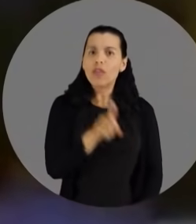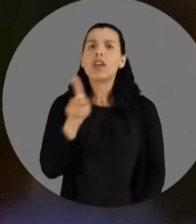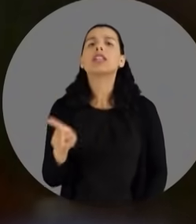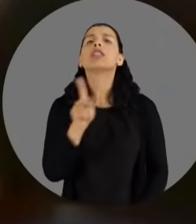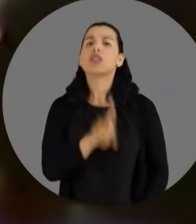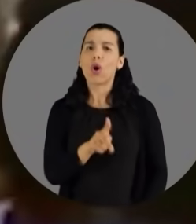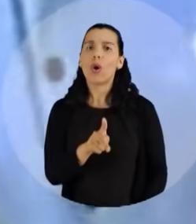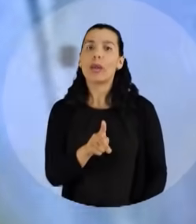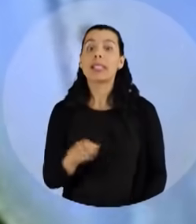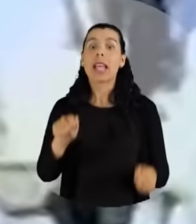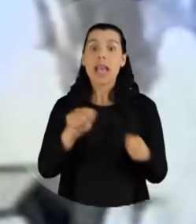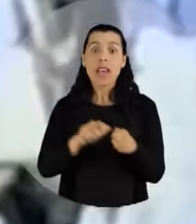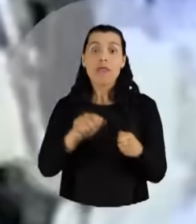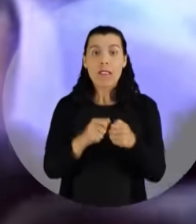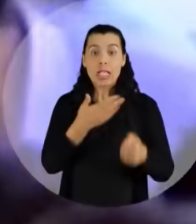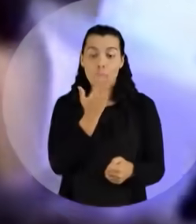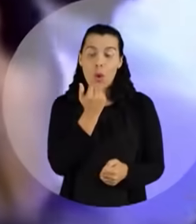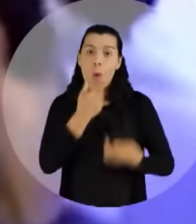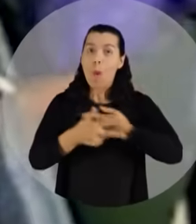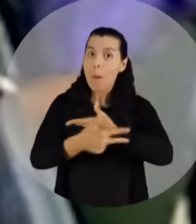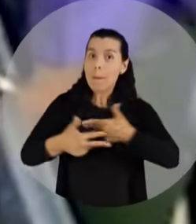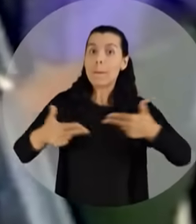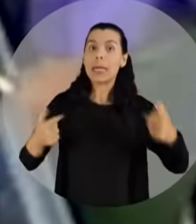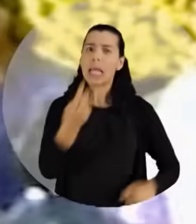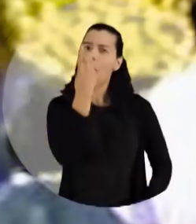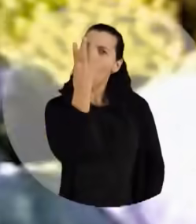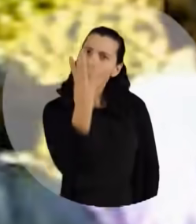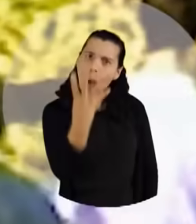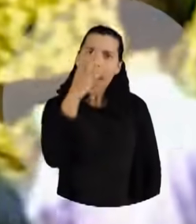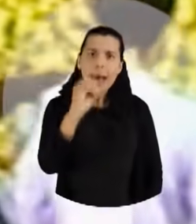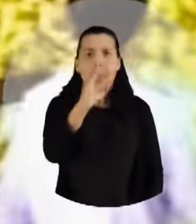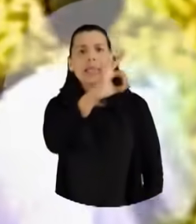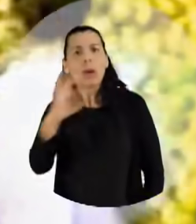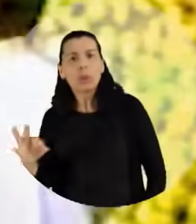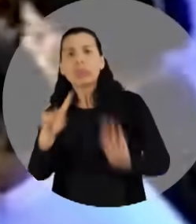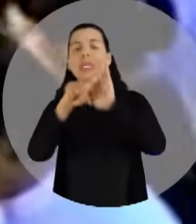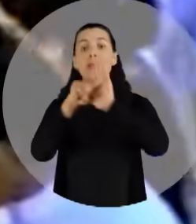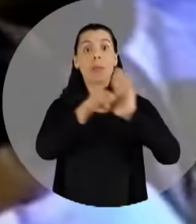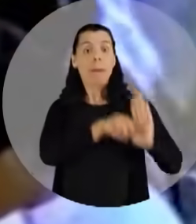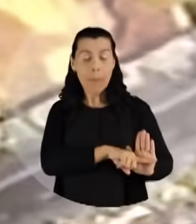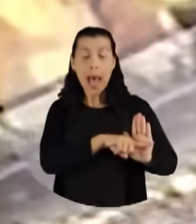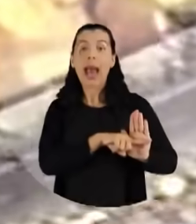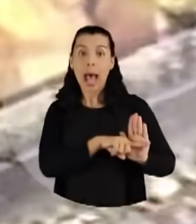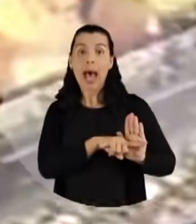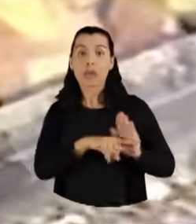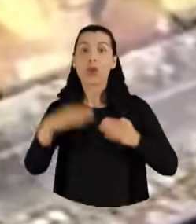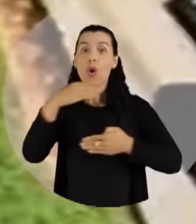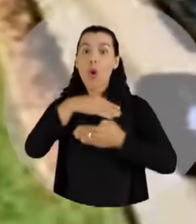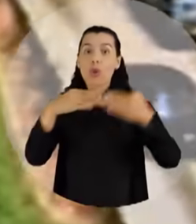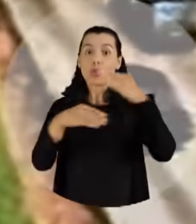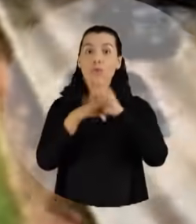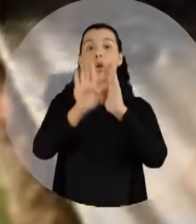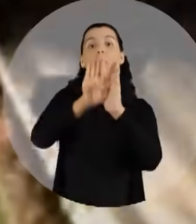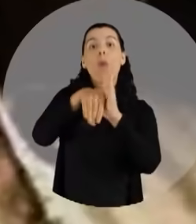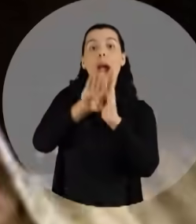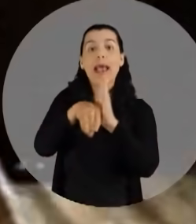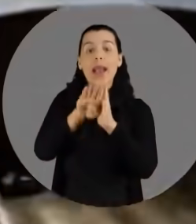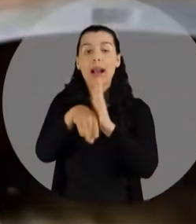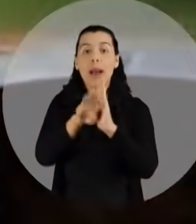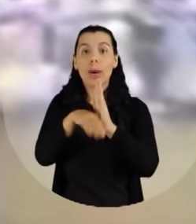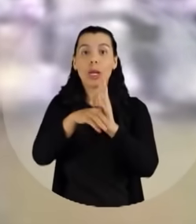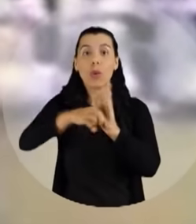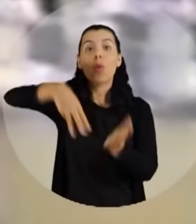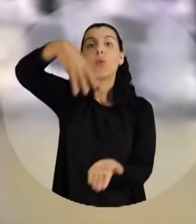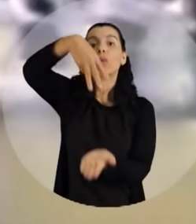os trabalhadores. Lançou os sacolões que vendiam alimentos 40% mais baratos. Construiu o túnel do Anhangabaú,